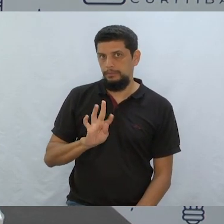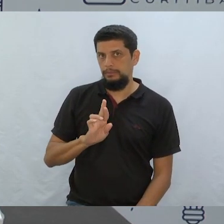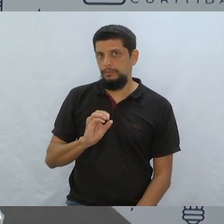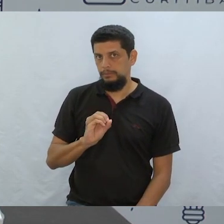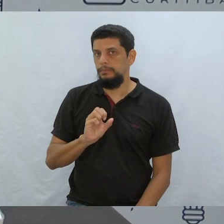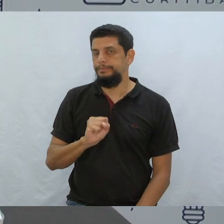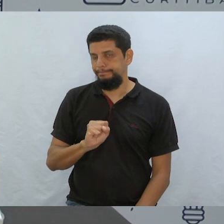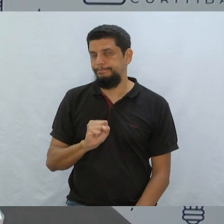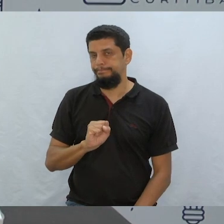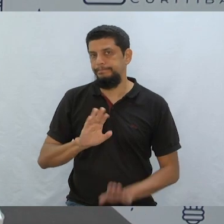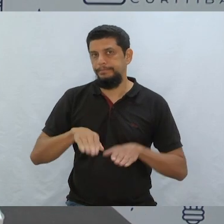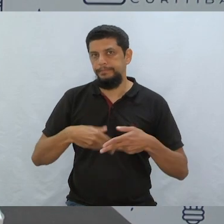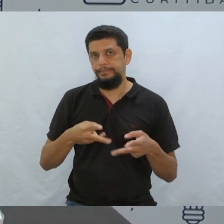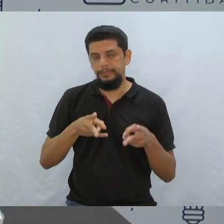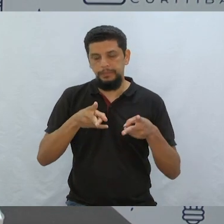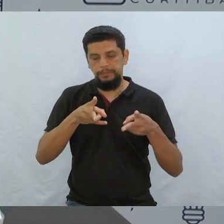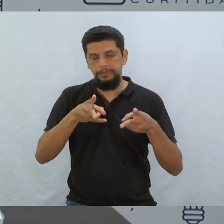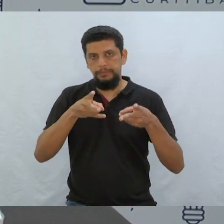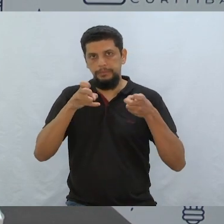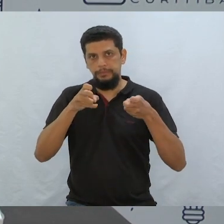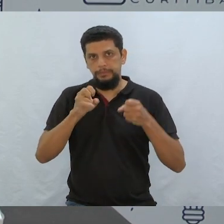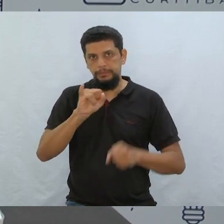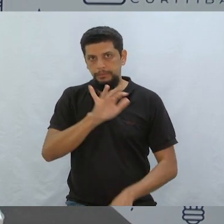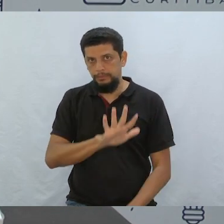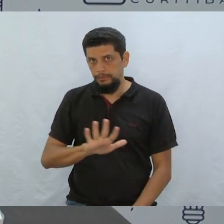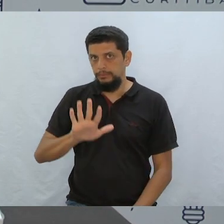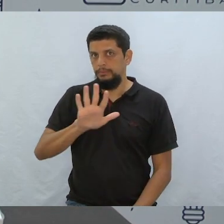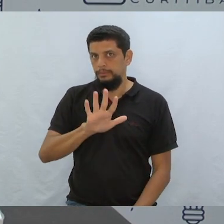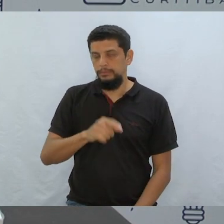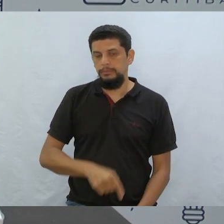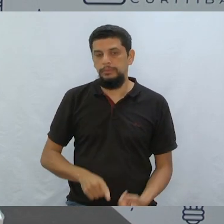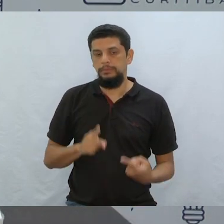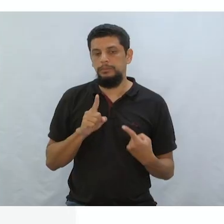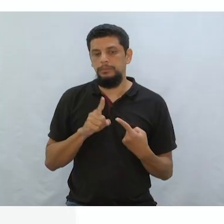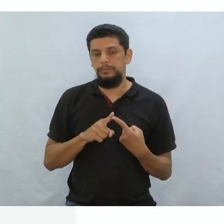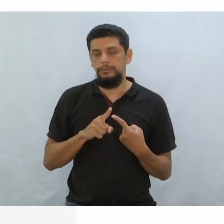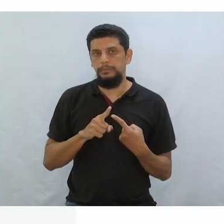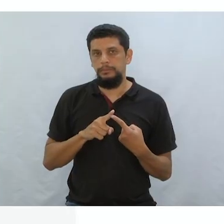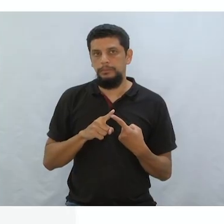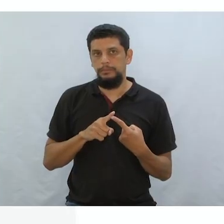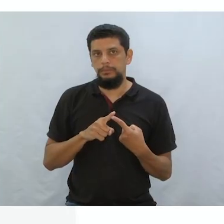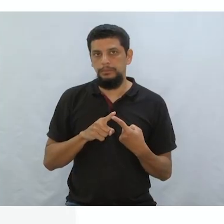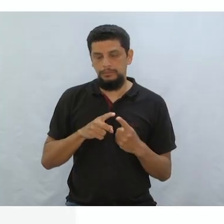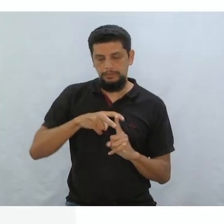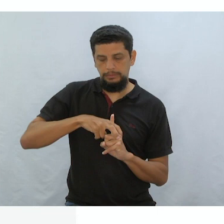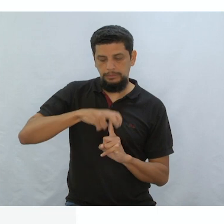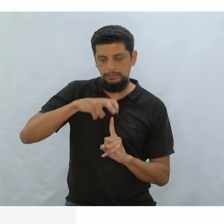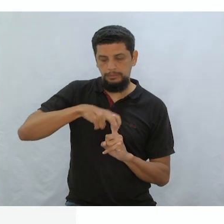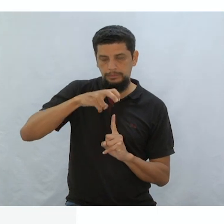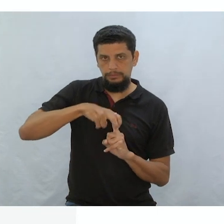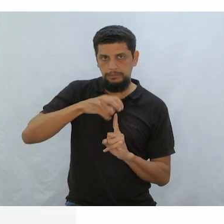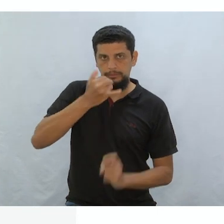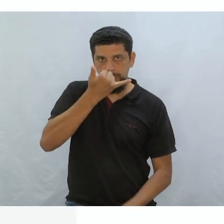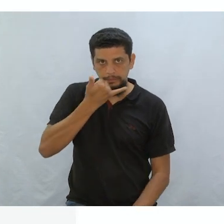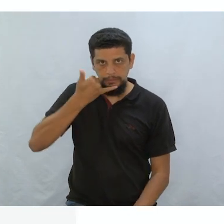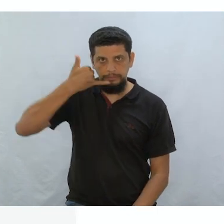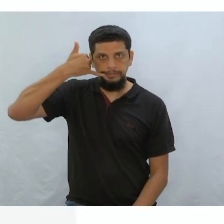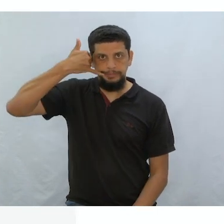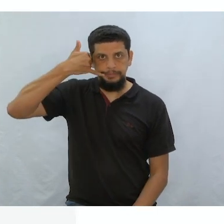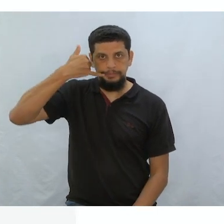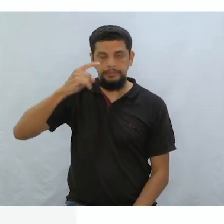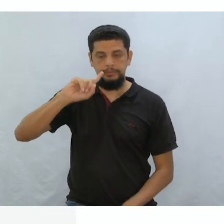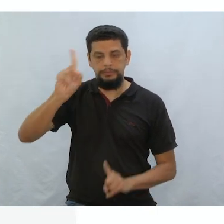2 litros. Né? Então, observem lá. Uma garrafa de suco de 1 litro